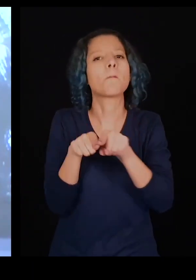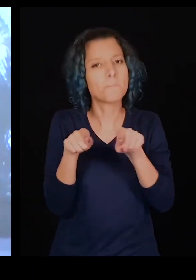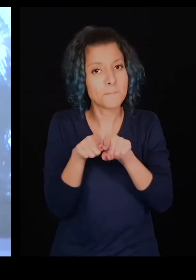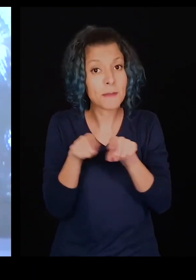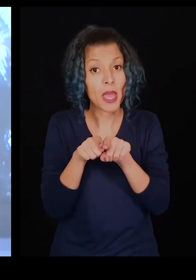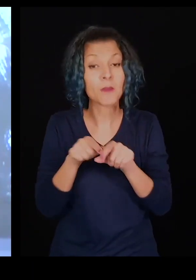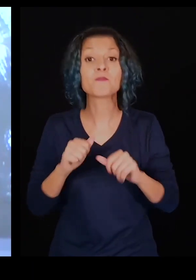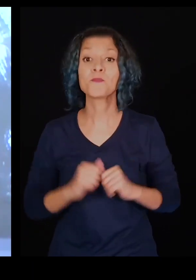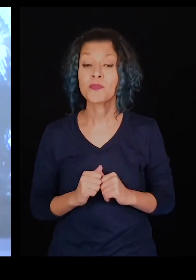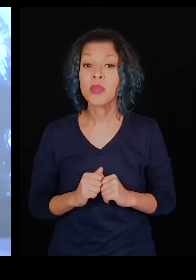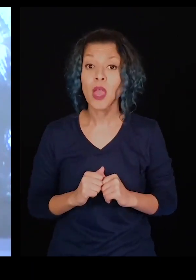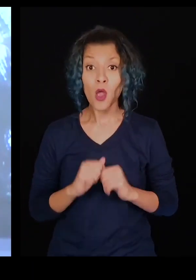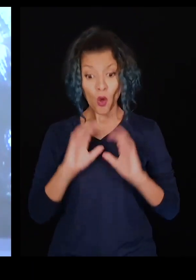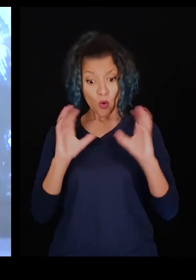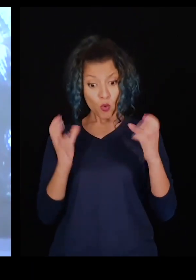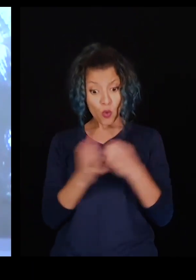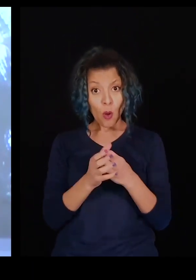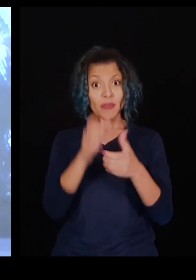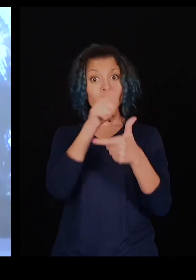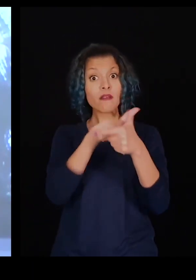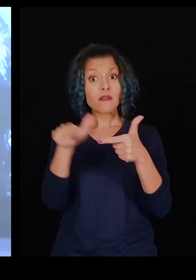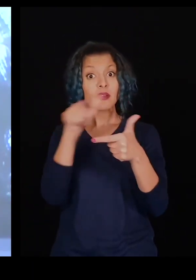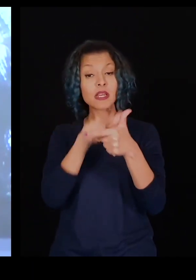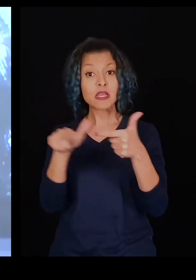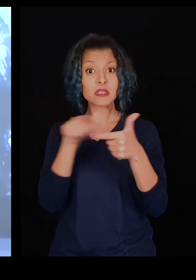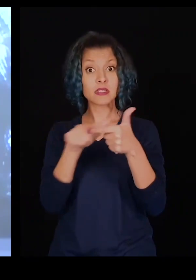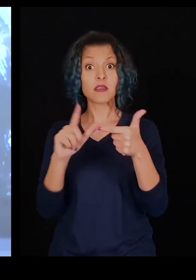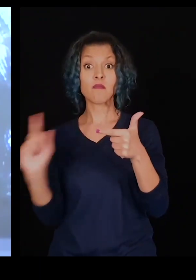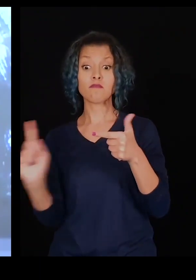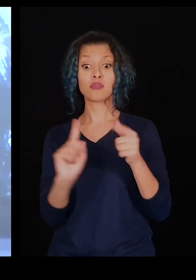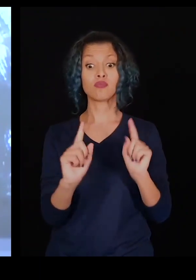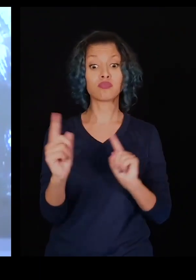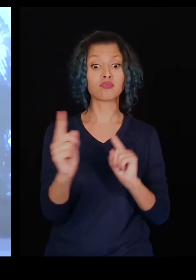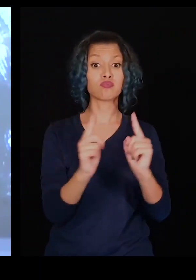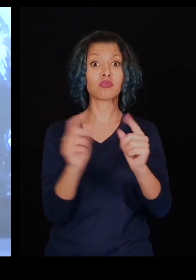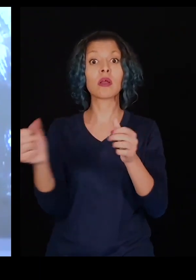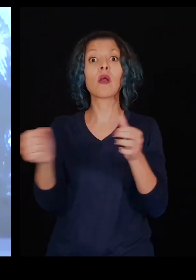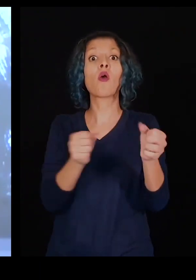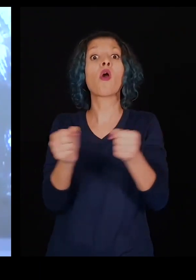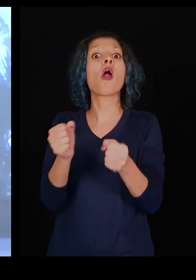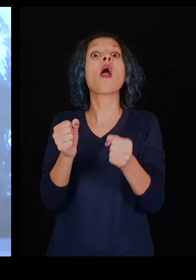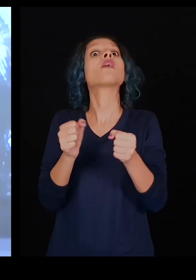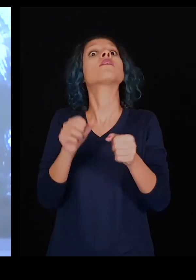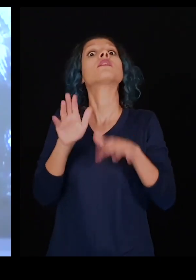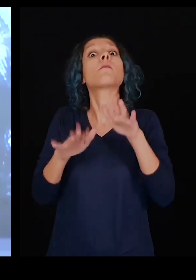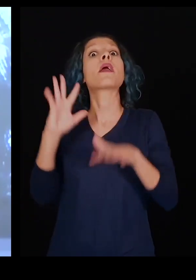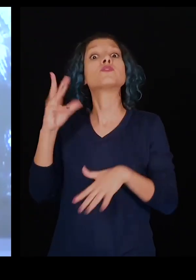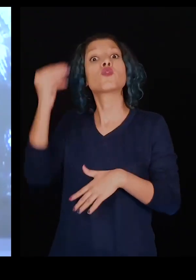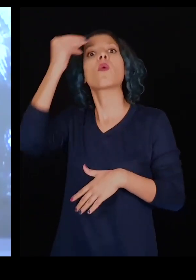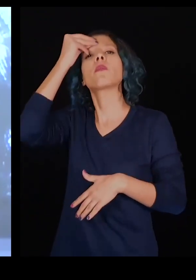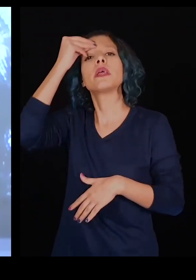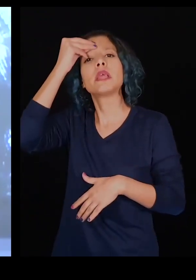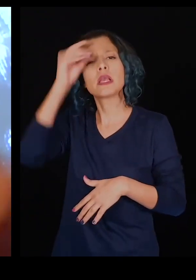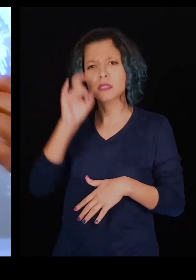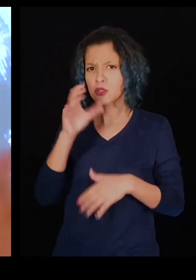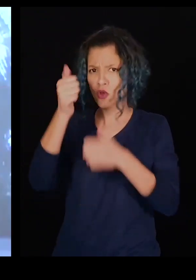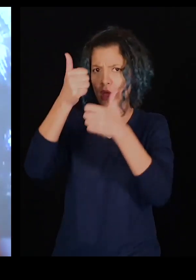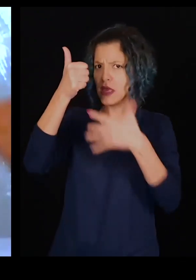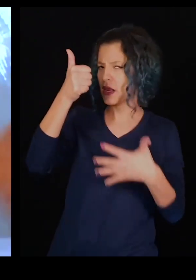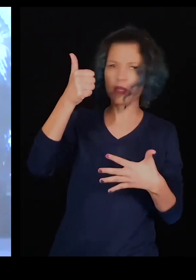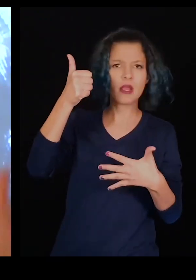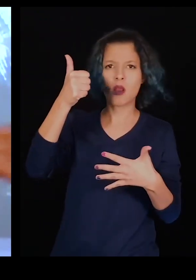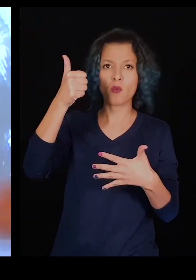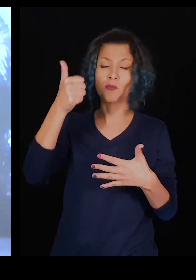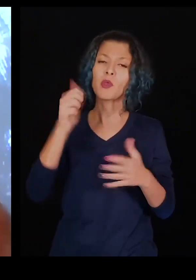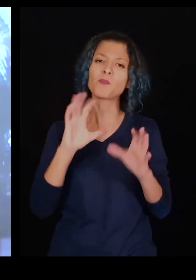visão de tratamento por competências e não por hierarquia. Estão sentados no comitê de crise membros da